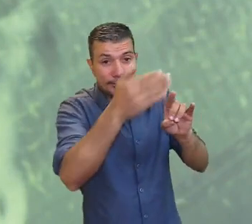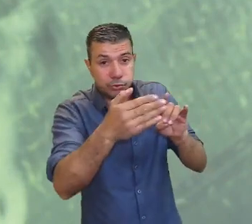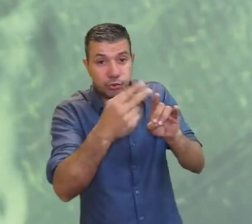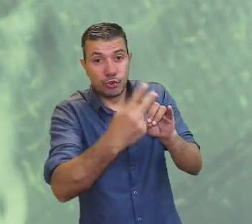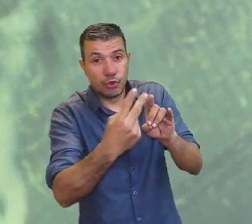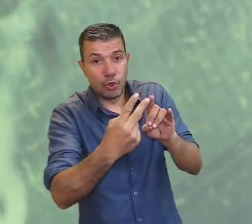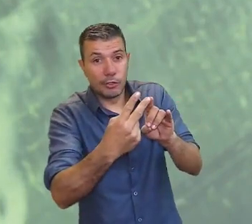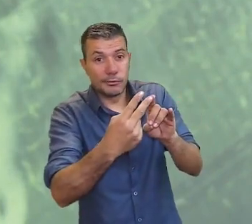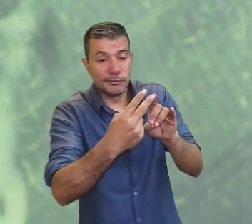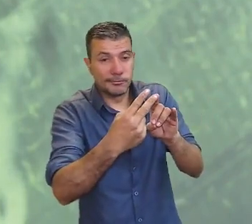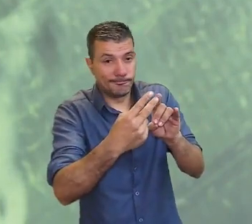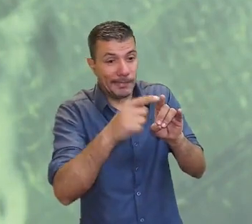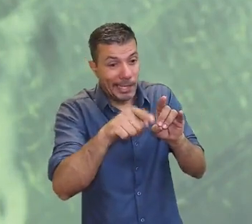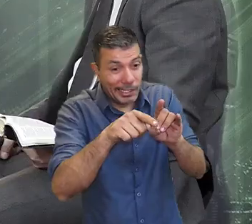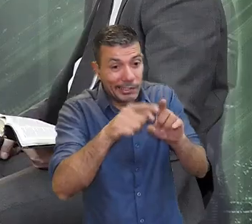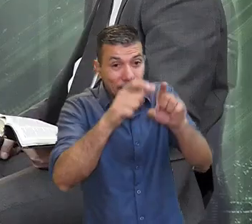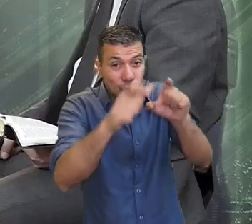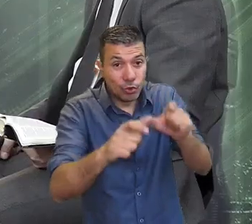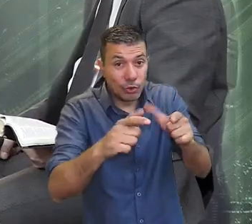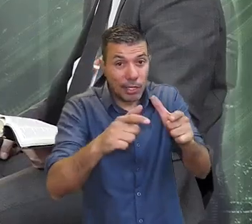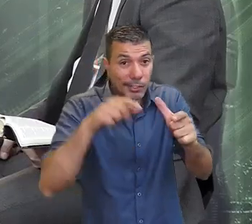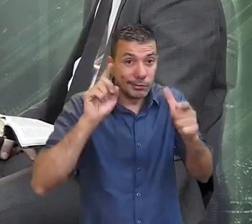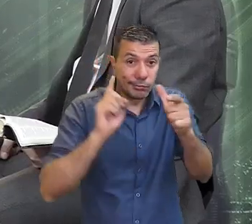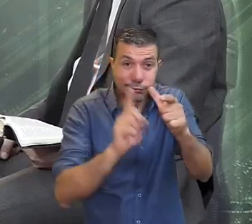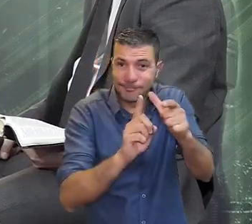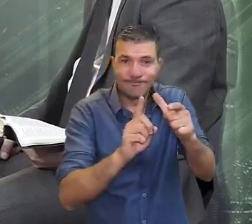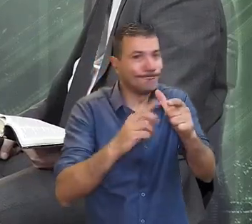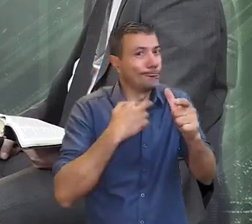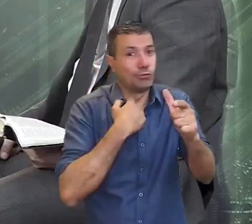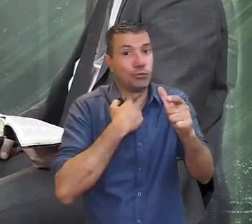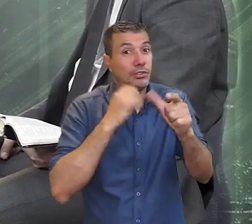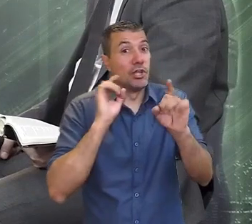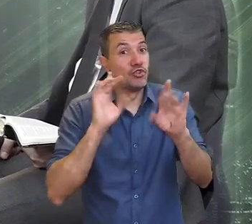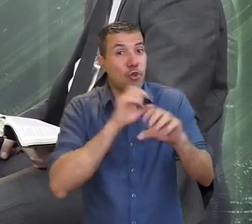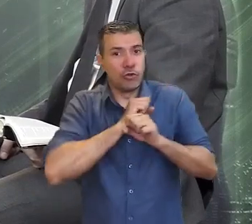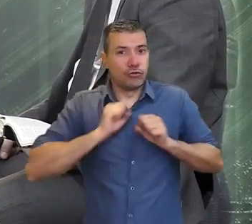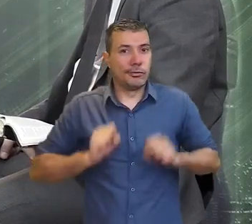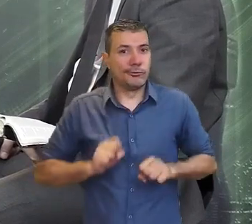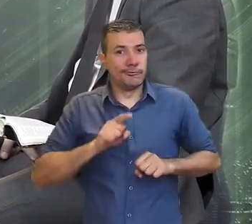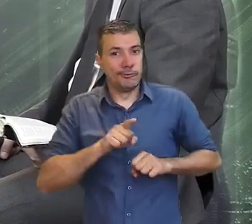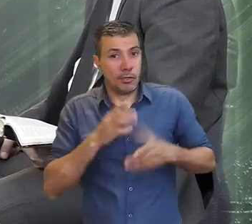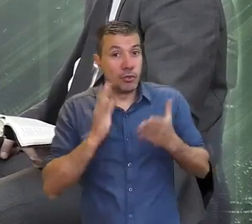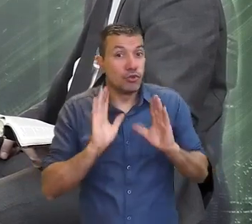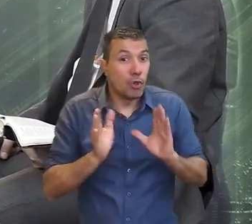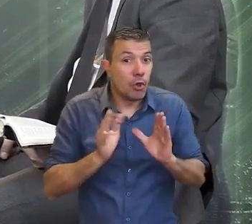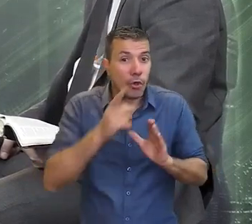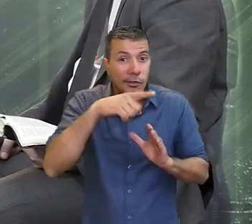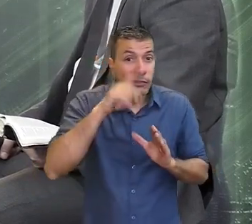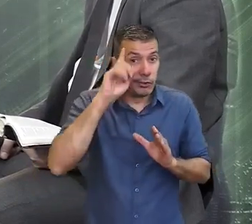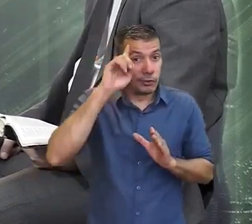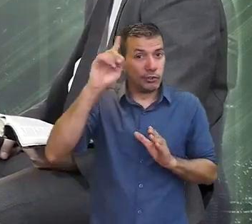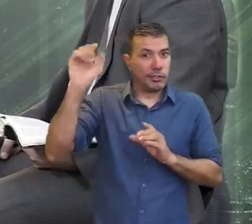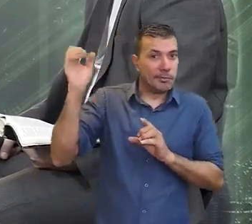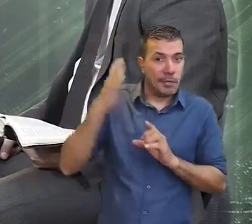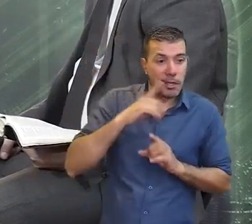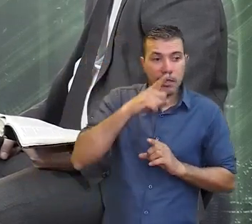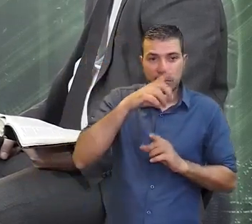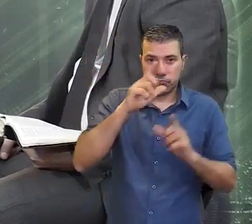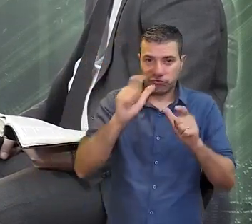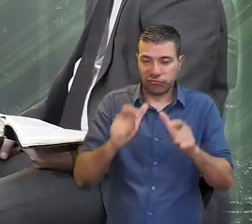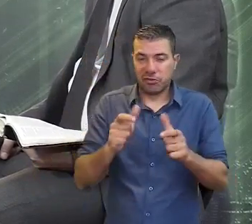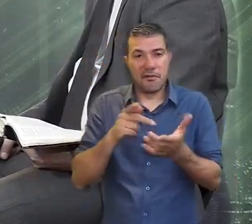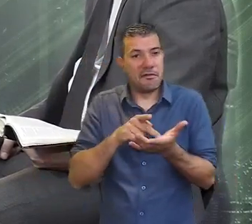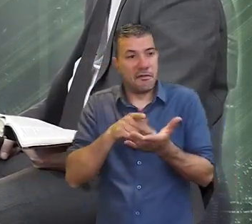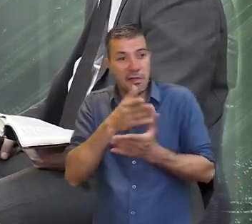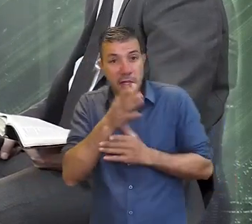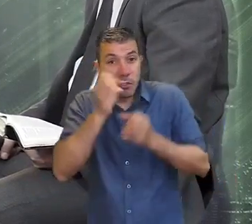linho sem ornamentação para estar diante de Deus. Isso nos mostra a seriedade desse dia. Mas era um dia de bênção, na realidade. Com certeza, né,